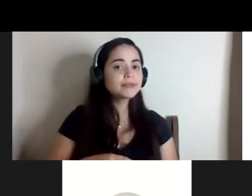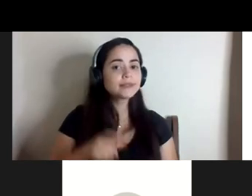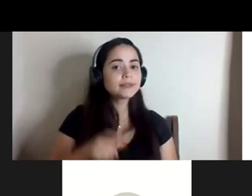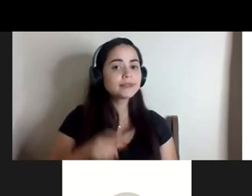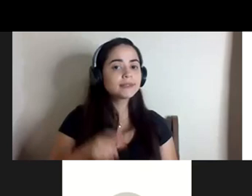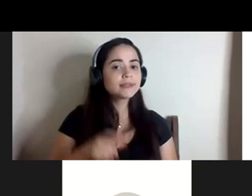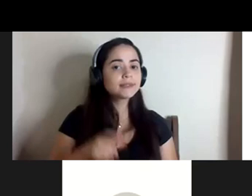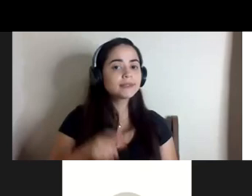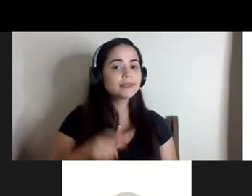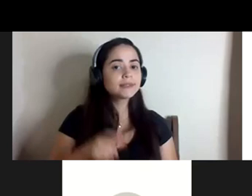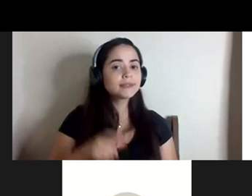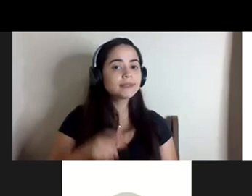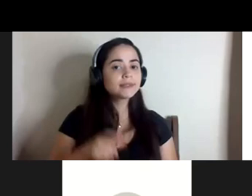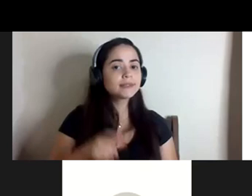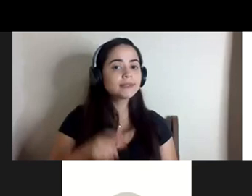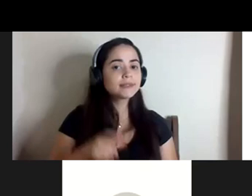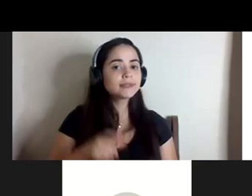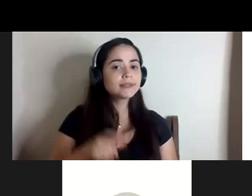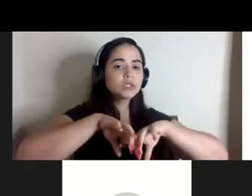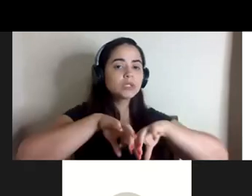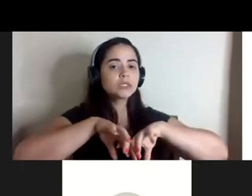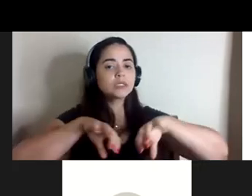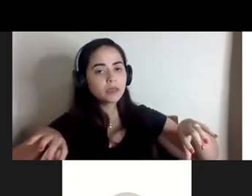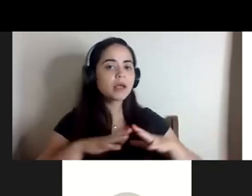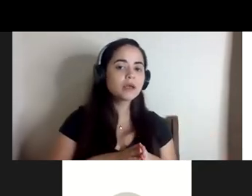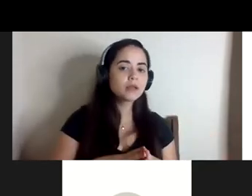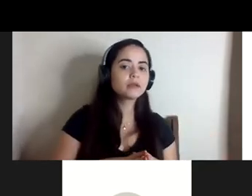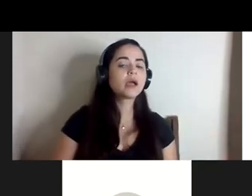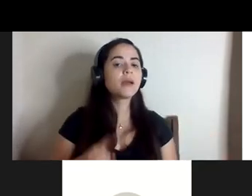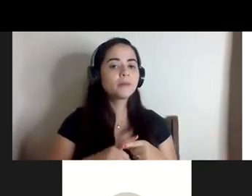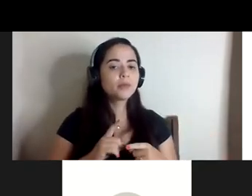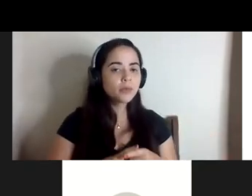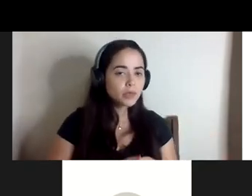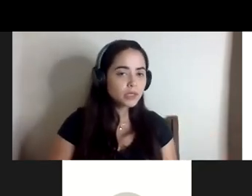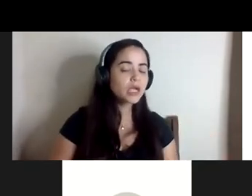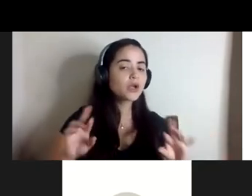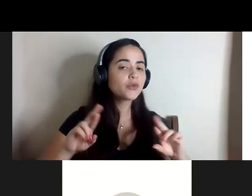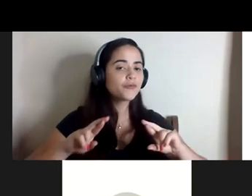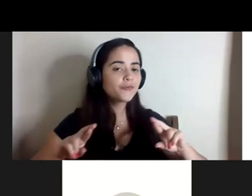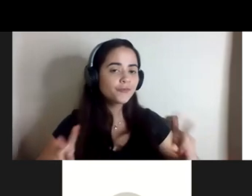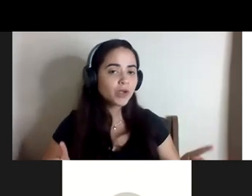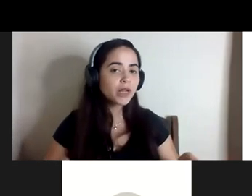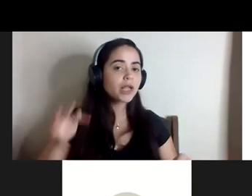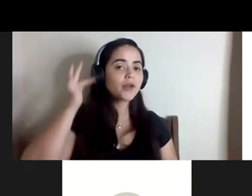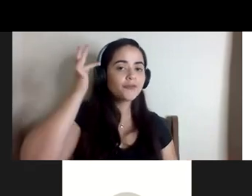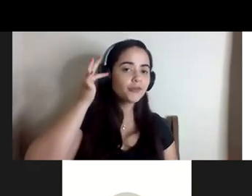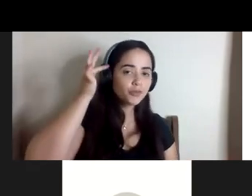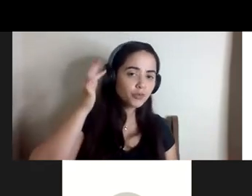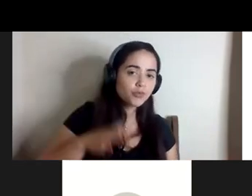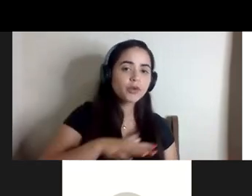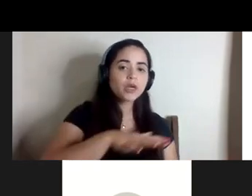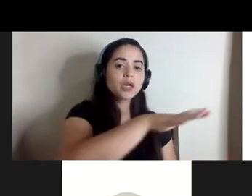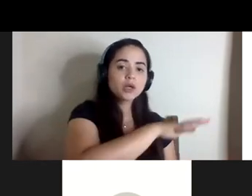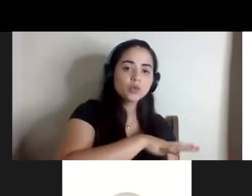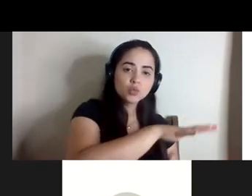comecei a discutir, né, a questão do desmembramento da disciplina, a questão da especificidade da